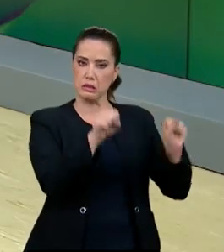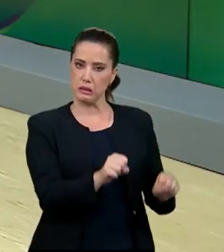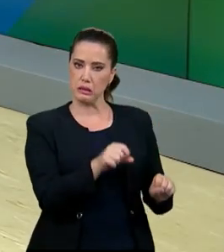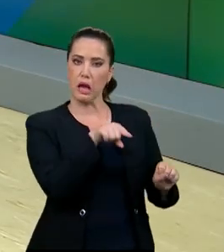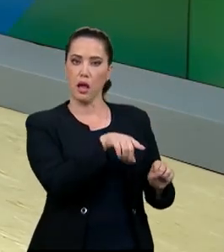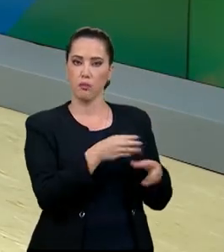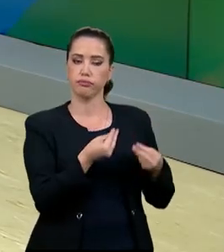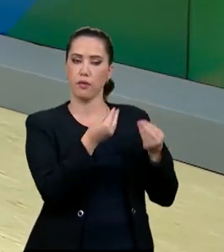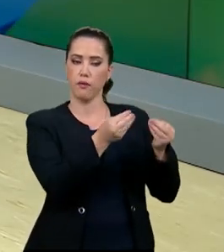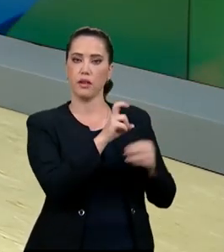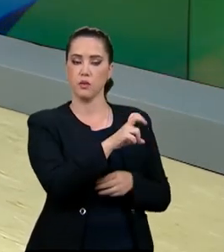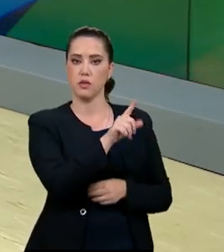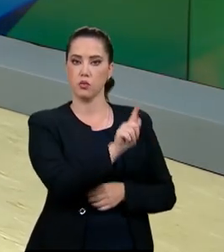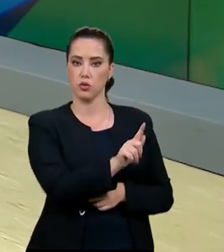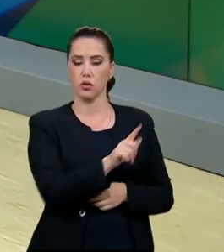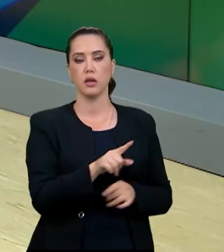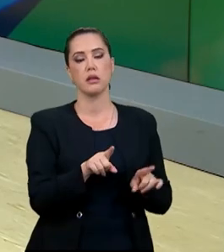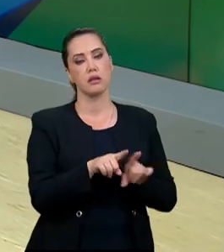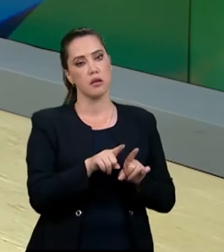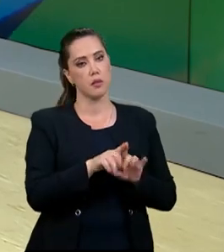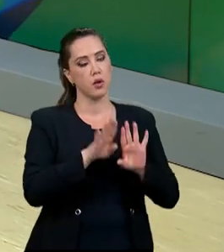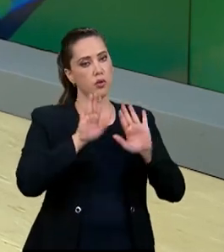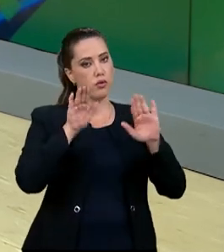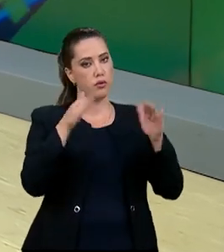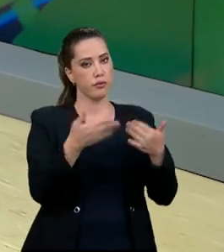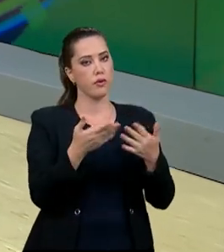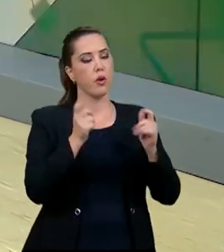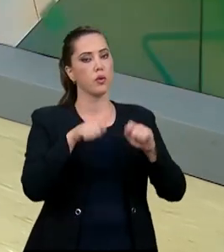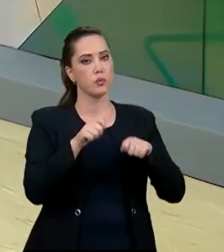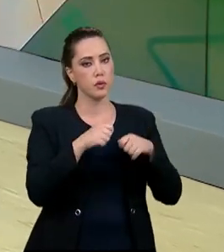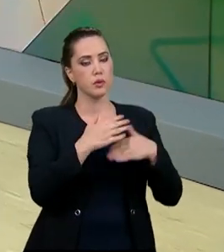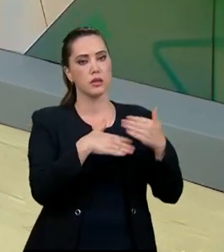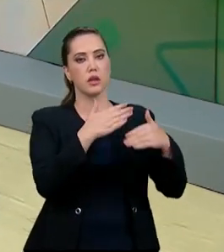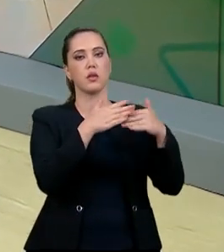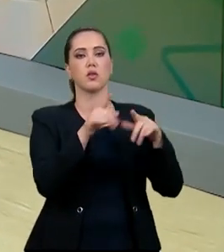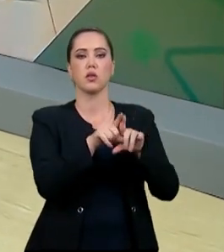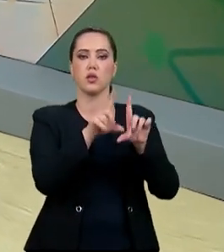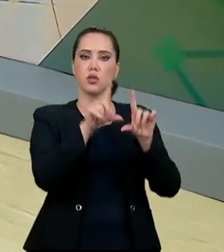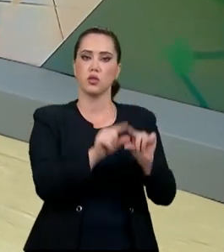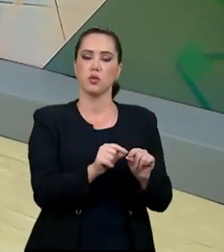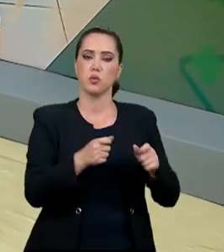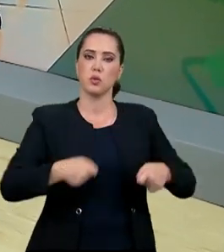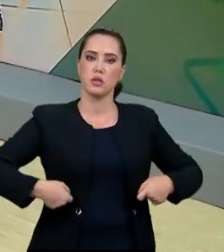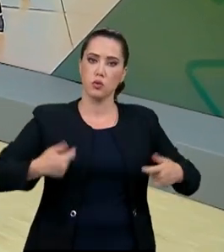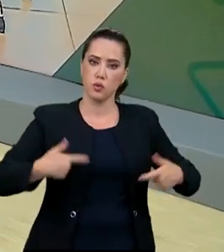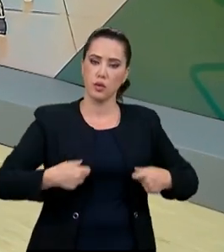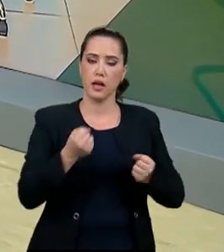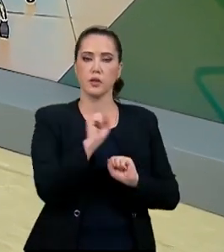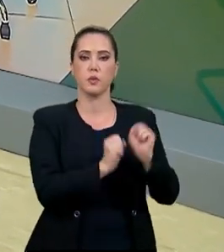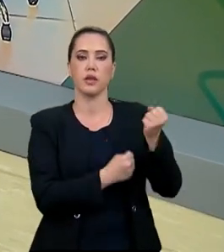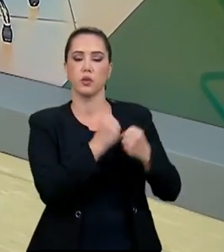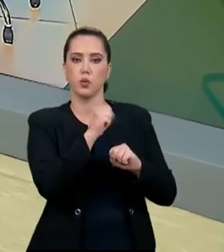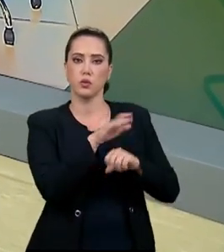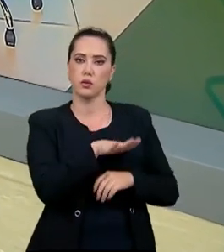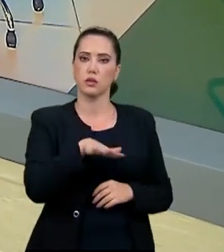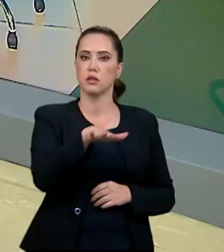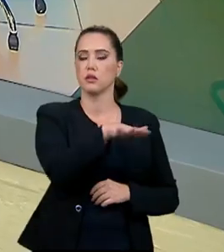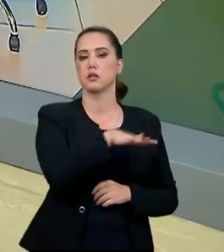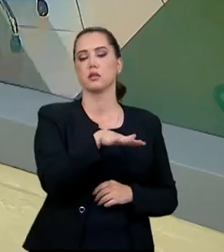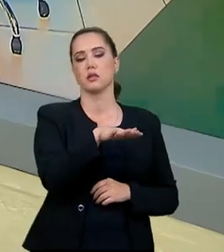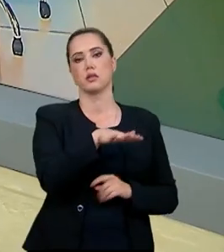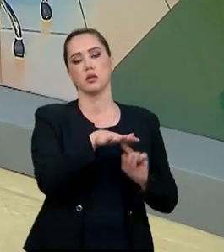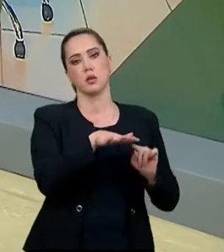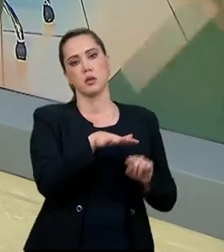para atender ao 5G. Além disso, do ponto de vista de ganho de produtividade, redução de custo para a indústria nacional como um todo, para todo o setor